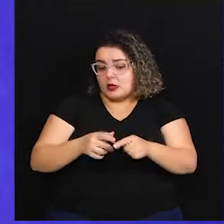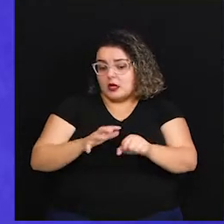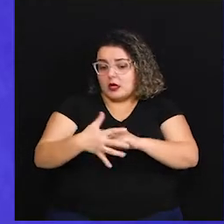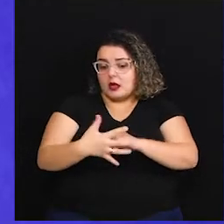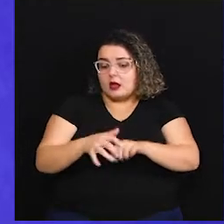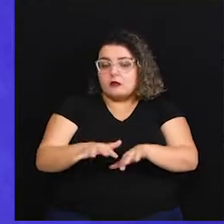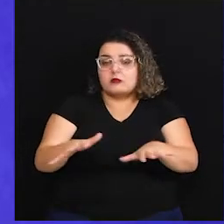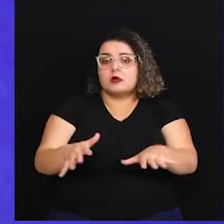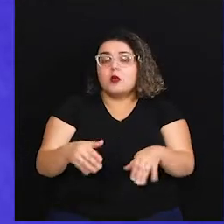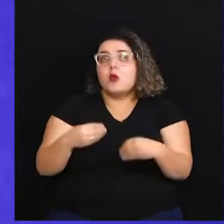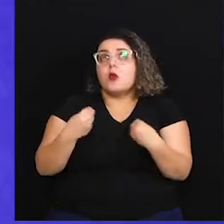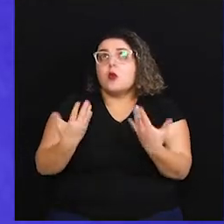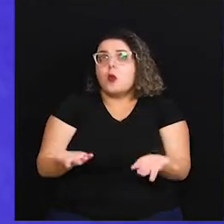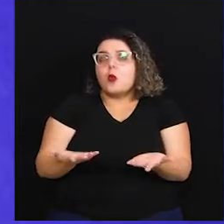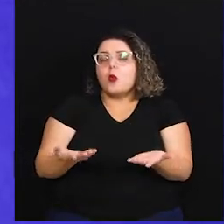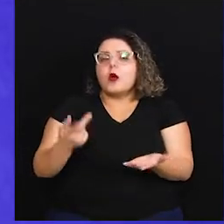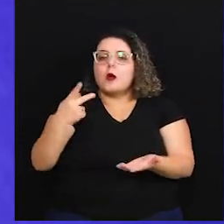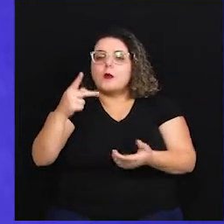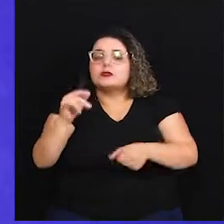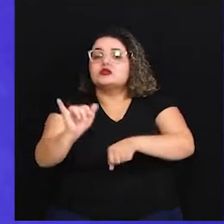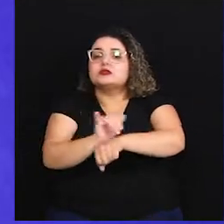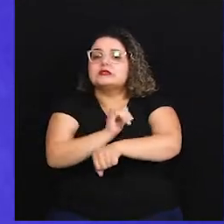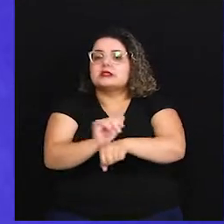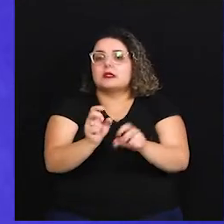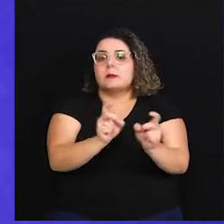pandemia. Qual foi a sua